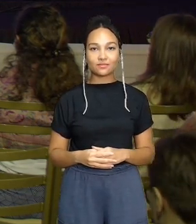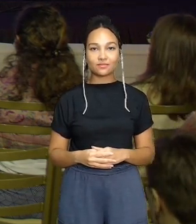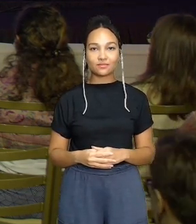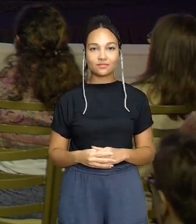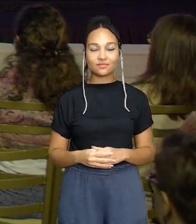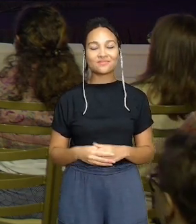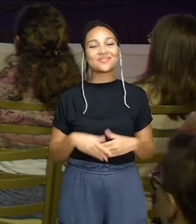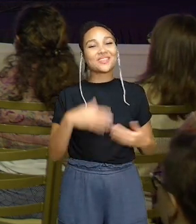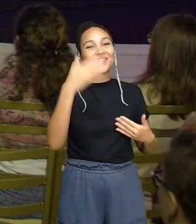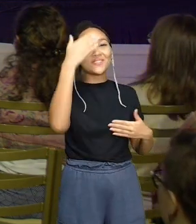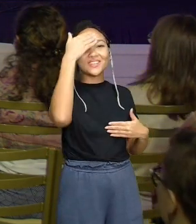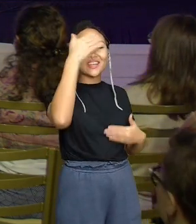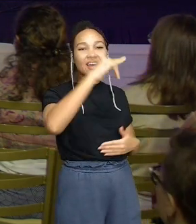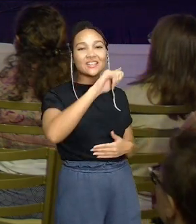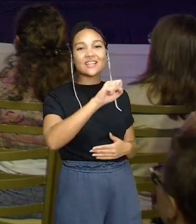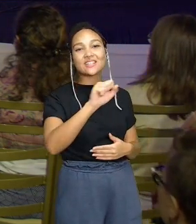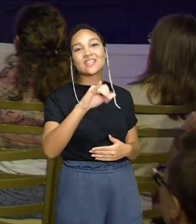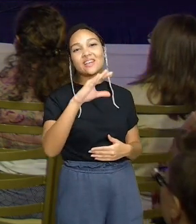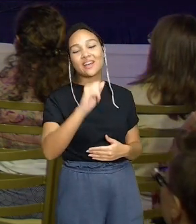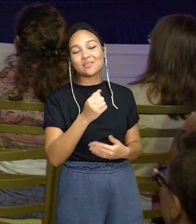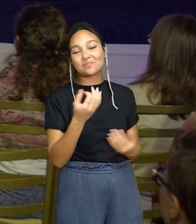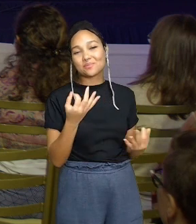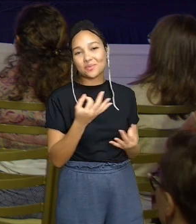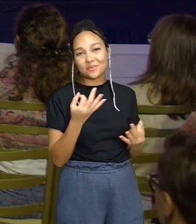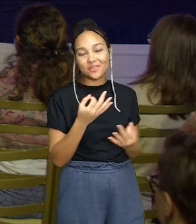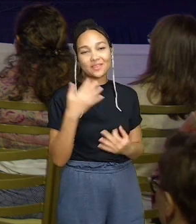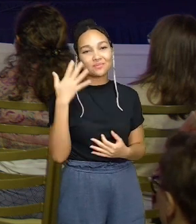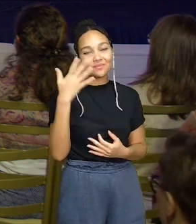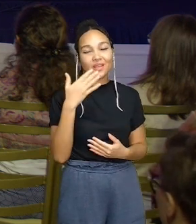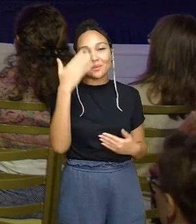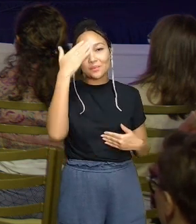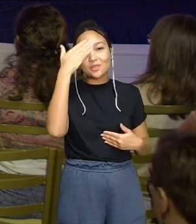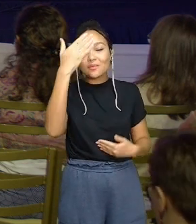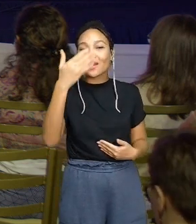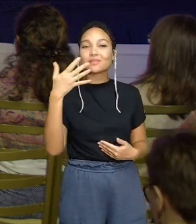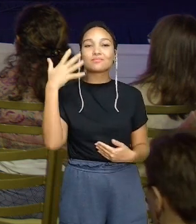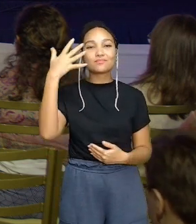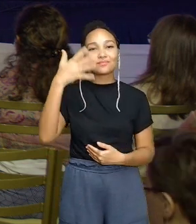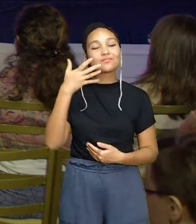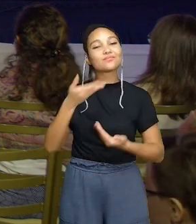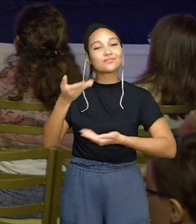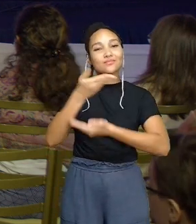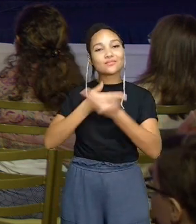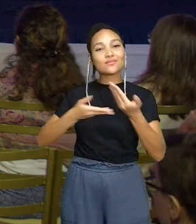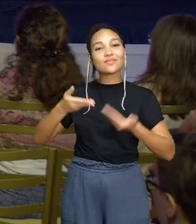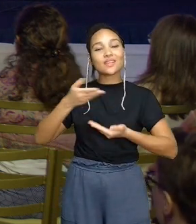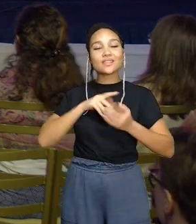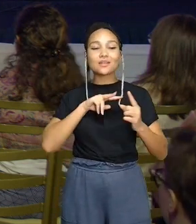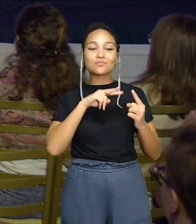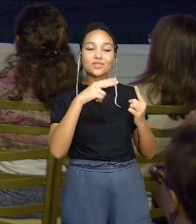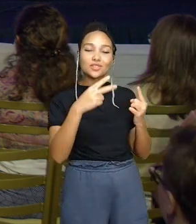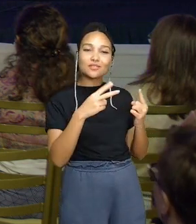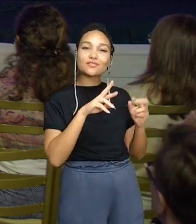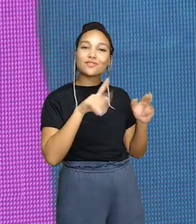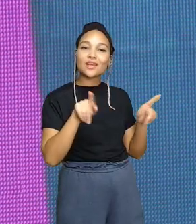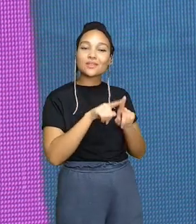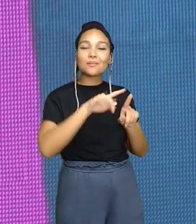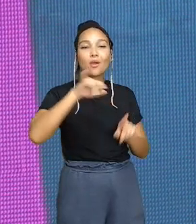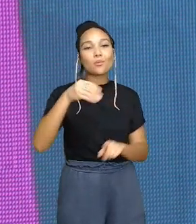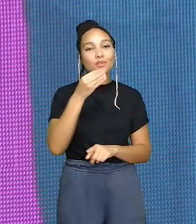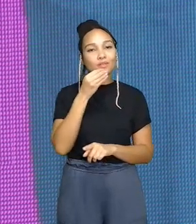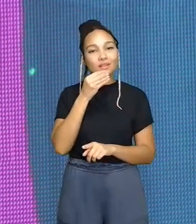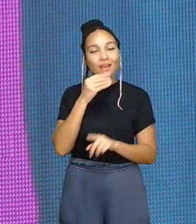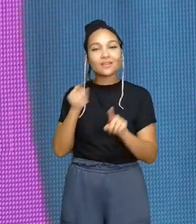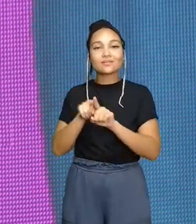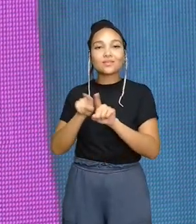Obrigada, Jéssica, muito bom. Obrigada pelos compartilhamentos, né, por nos dar essa visão das oportunidades e de como que